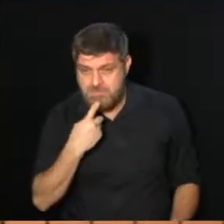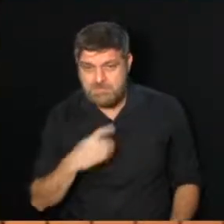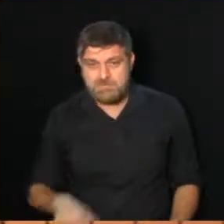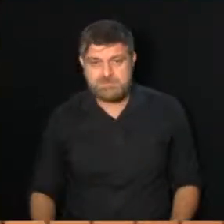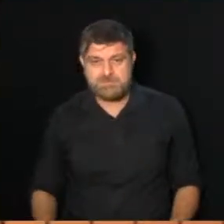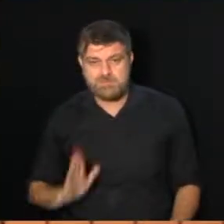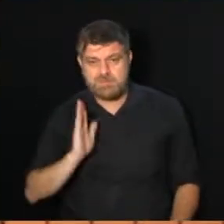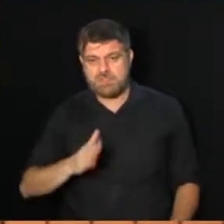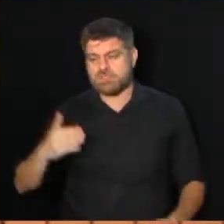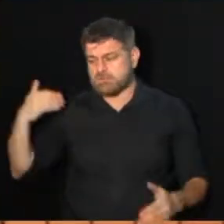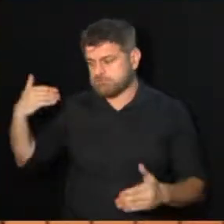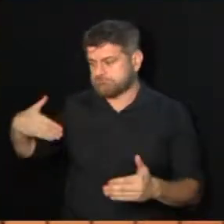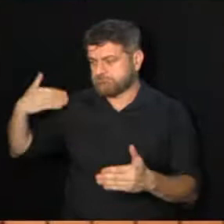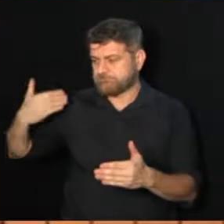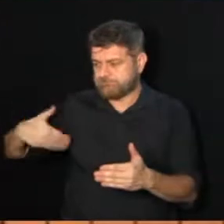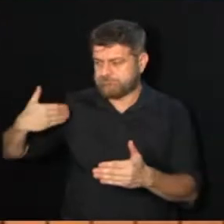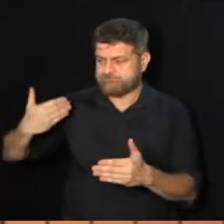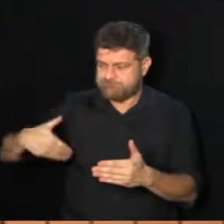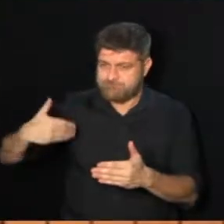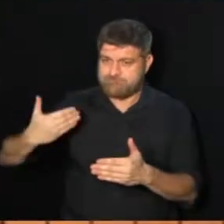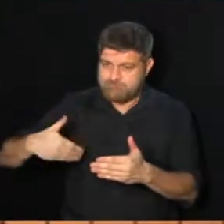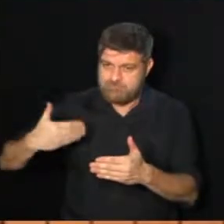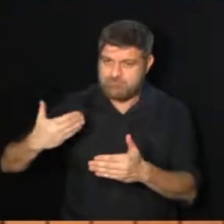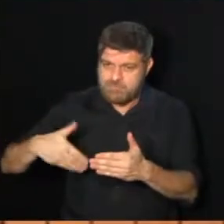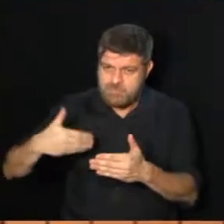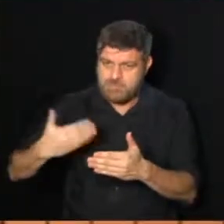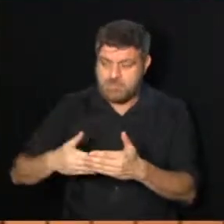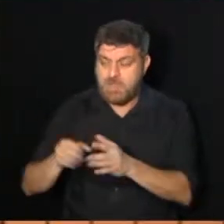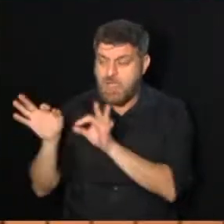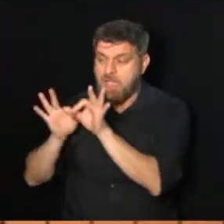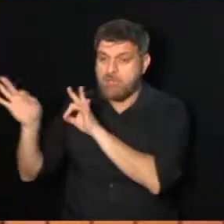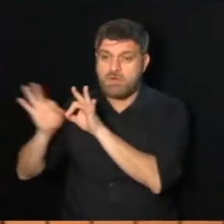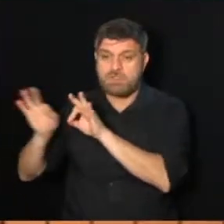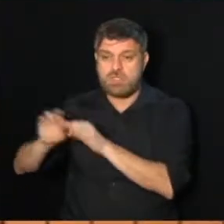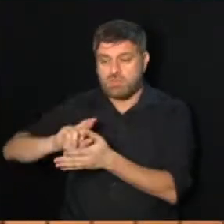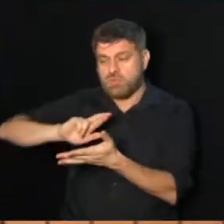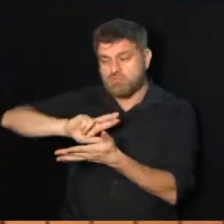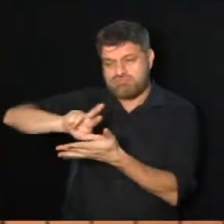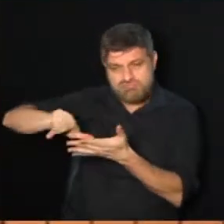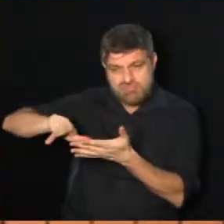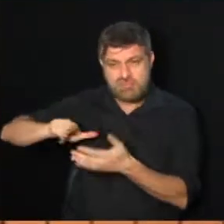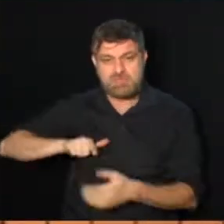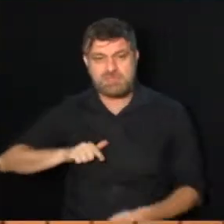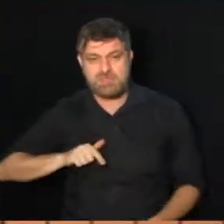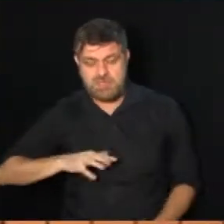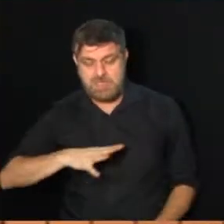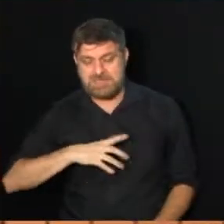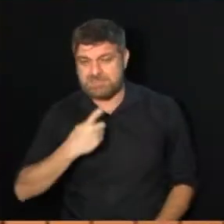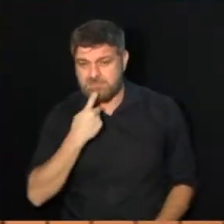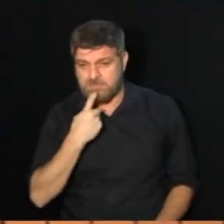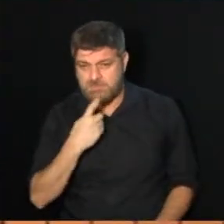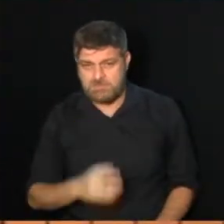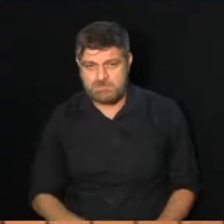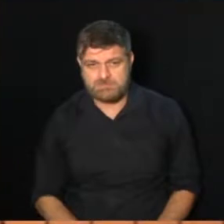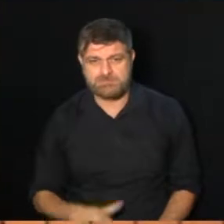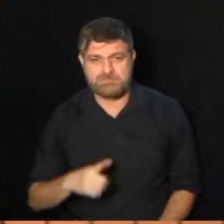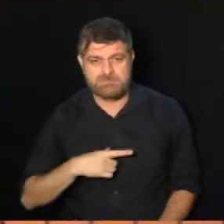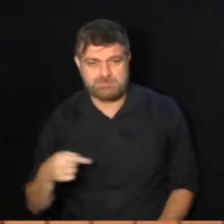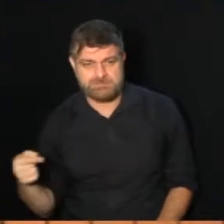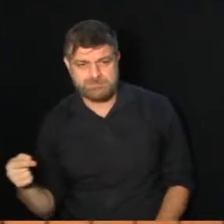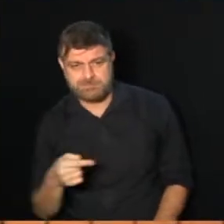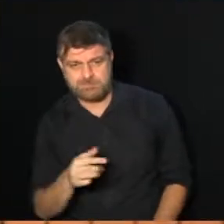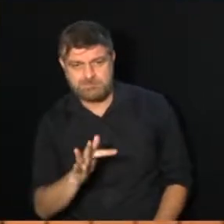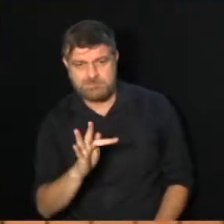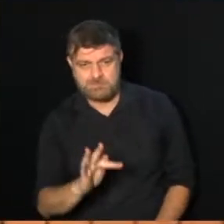já de vários projetos que vêm acontecendo, inclusive no âmbito do do município de Campinas, nós temos aqui a